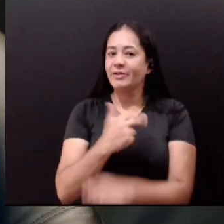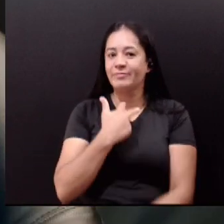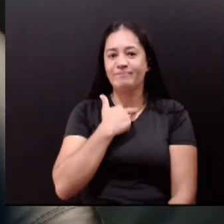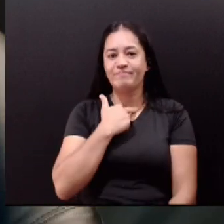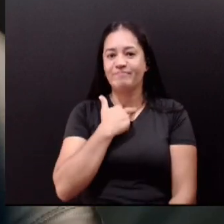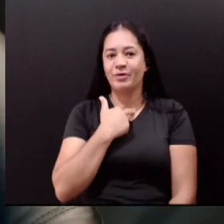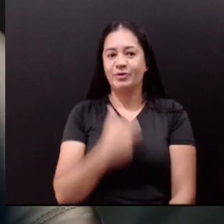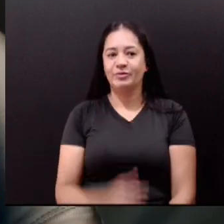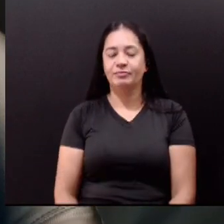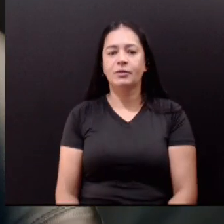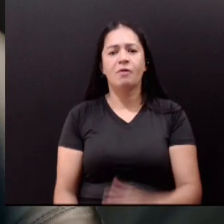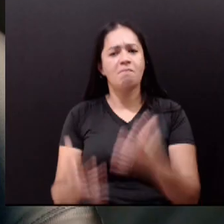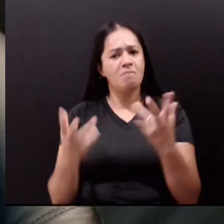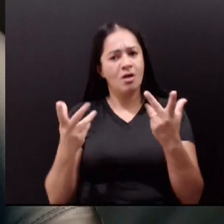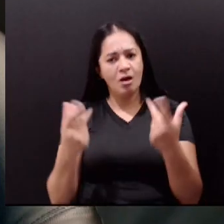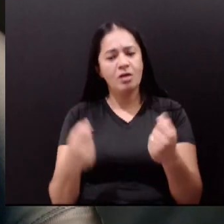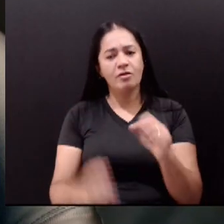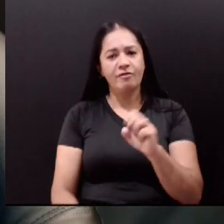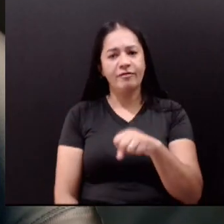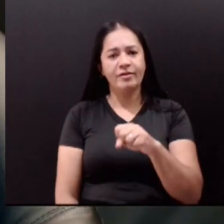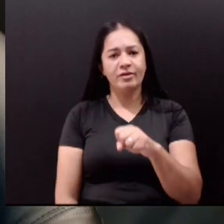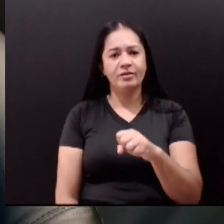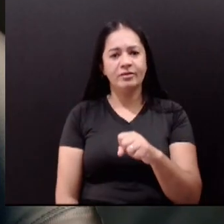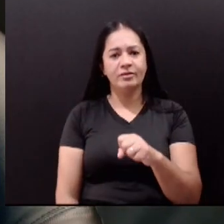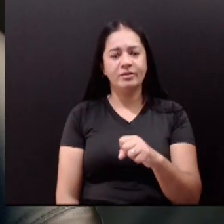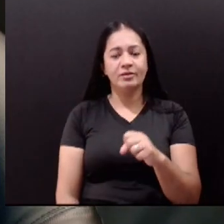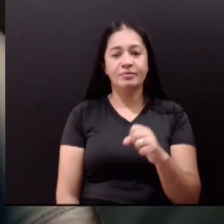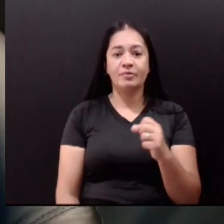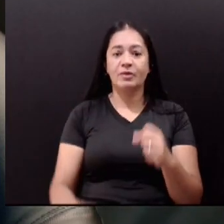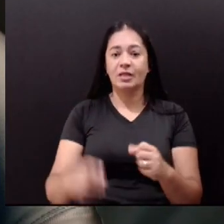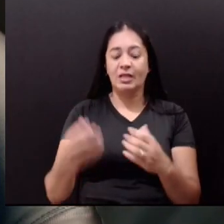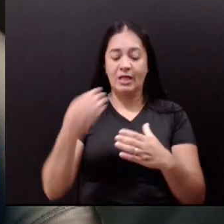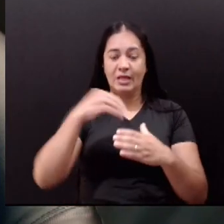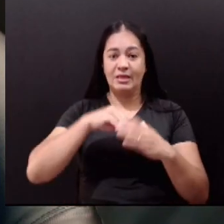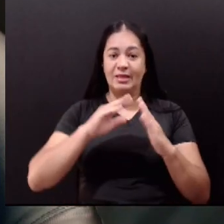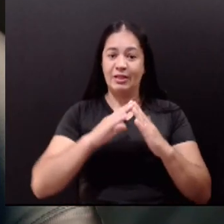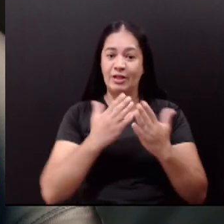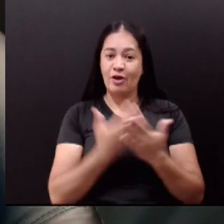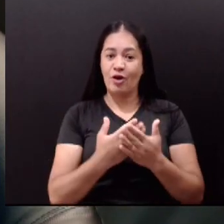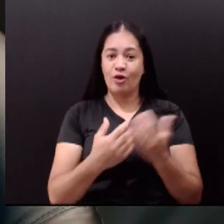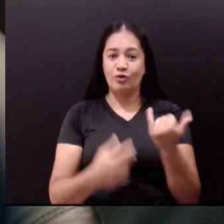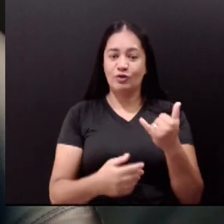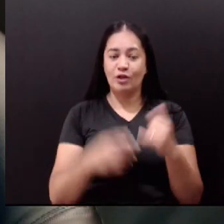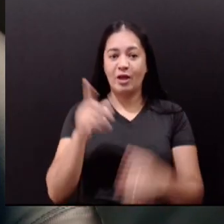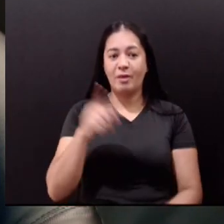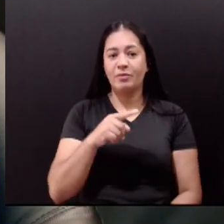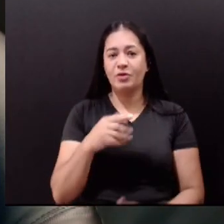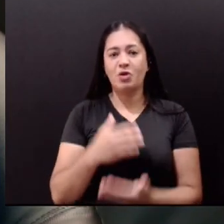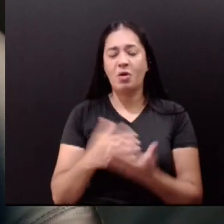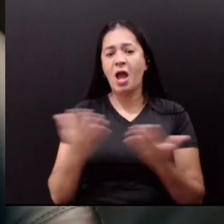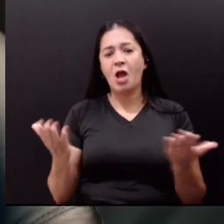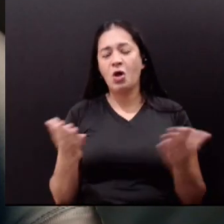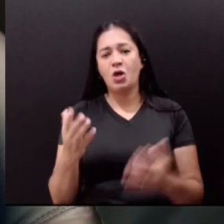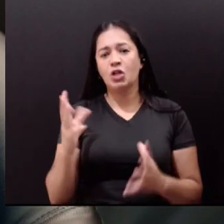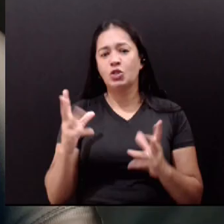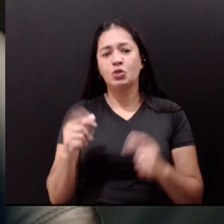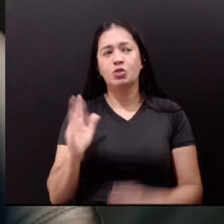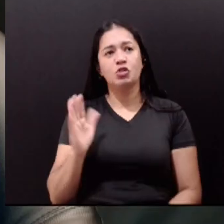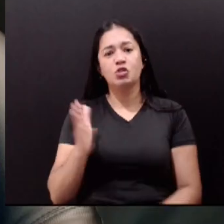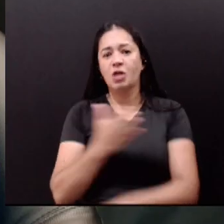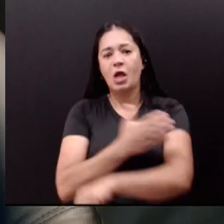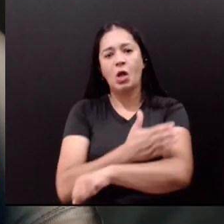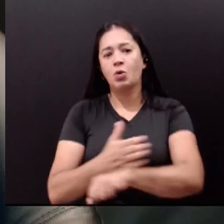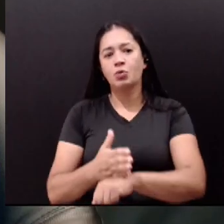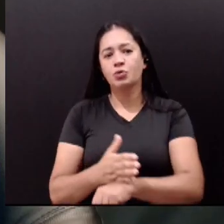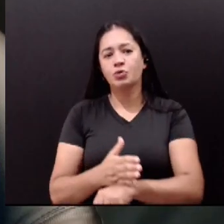aí, da proibição do celular nas escolas, e aí no início foi aquele burburinho, mas agora todo mundo já se acostumou, e já eu vi uma matéria